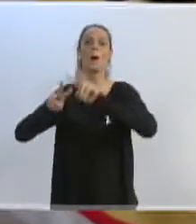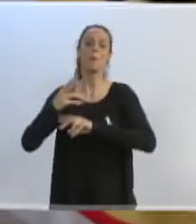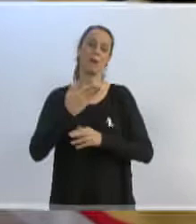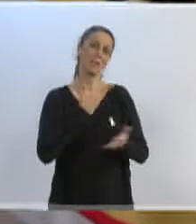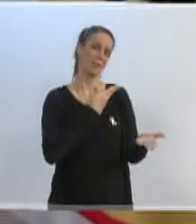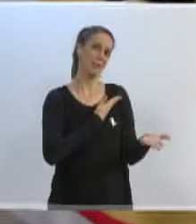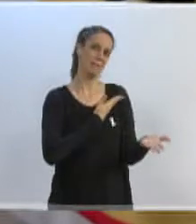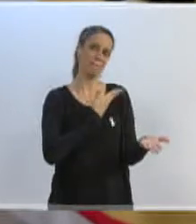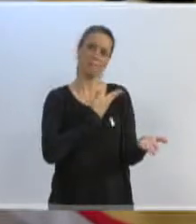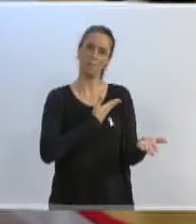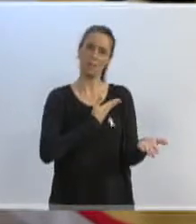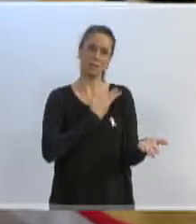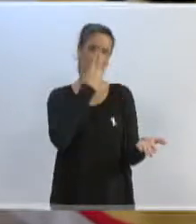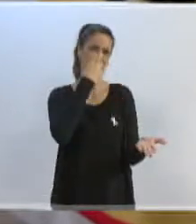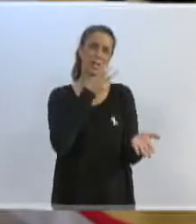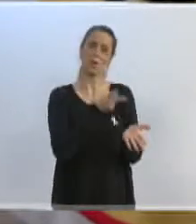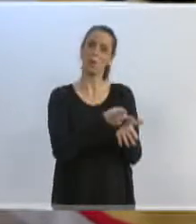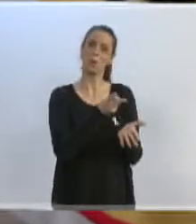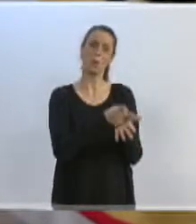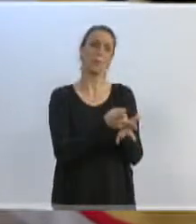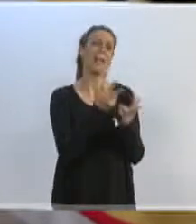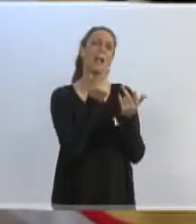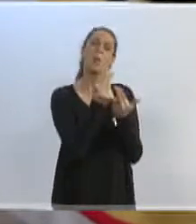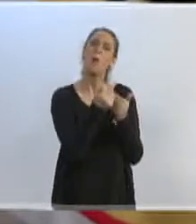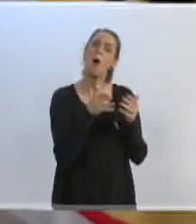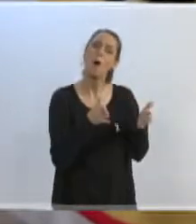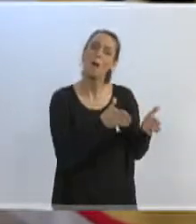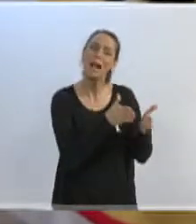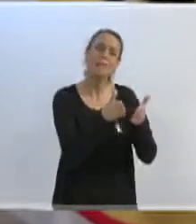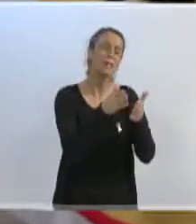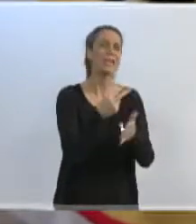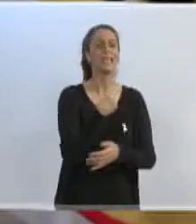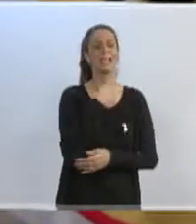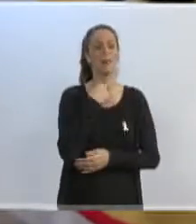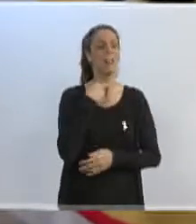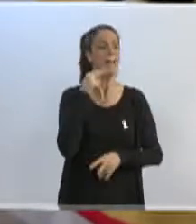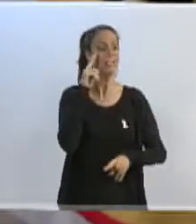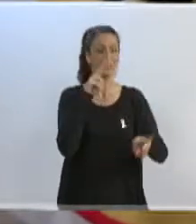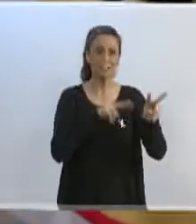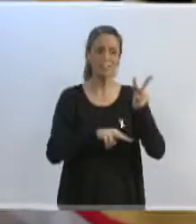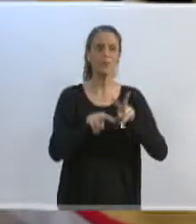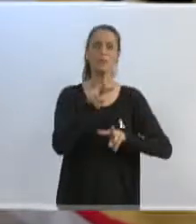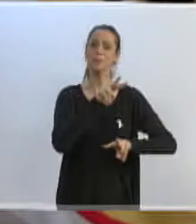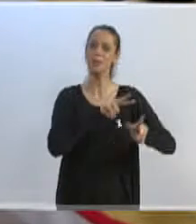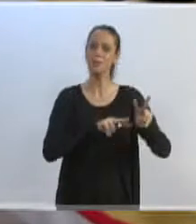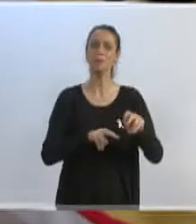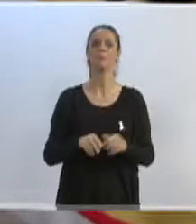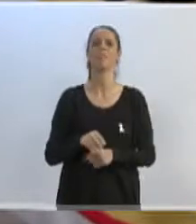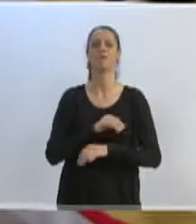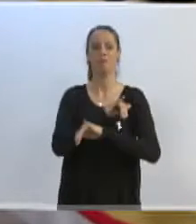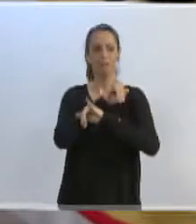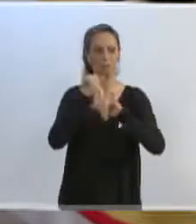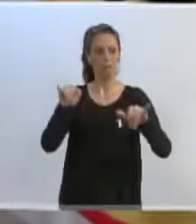amigo Gilberto, vocês continuam no mesmo caminho, não podendo enxergar. Então eu quero dizer, presidente,